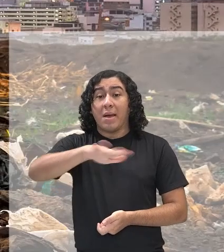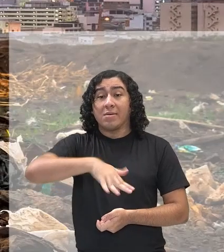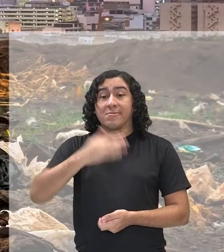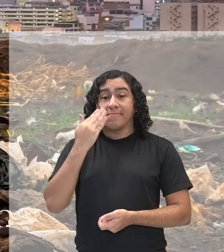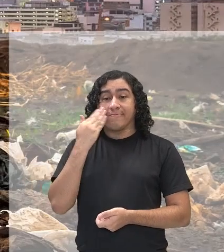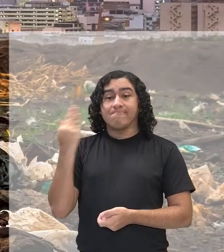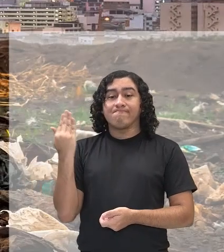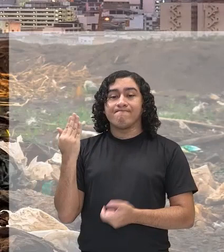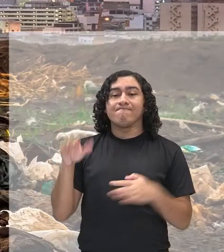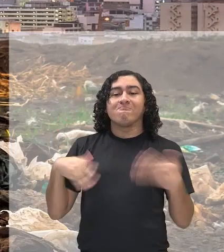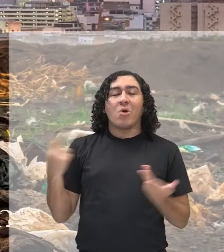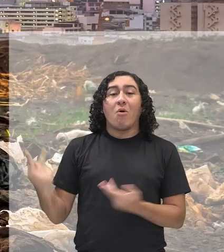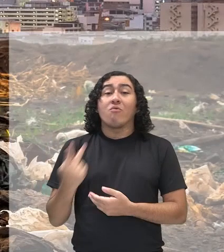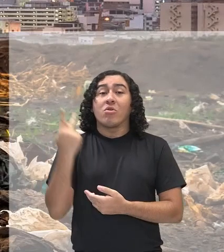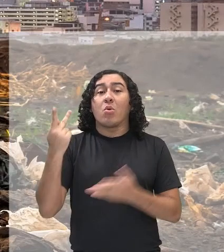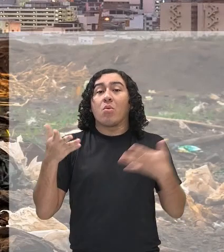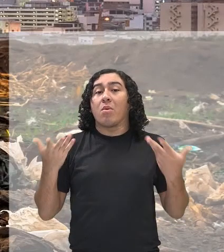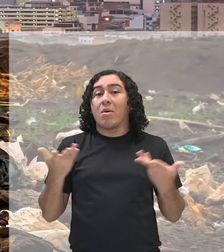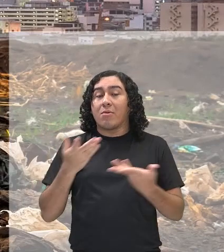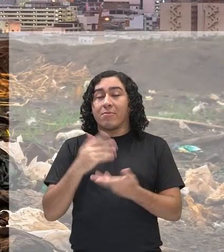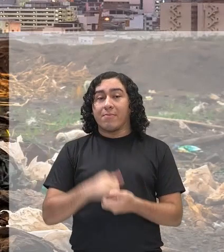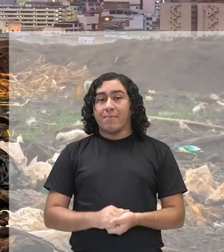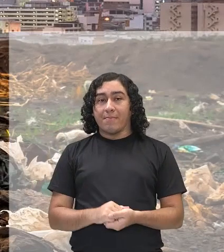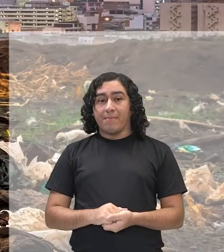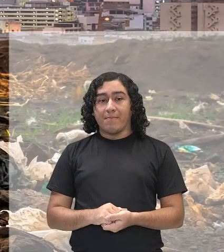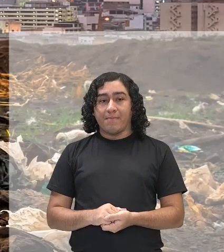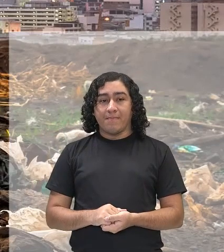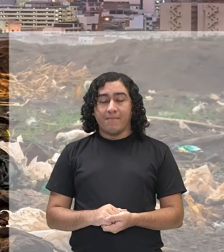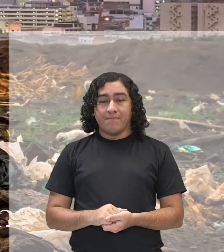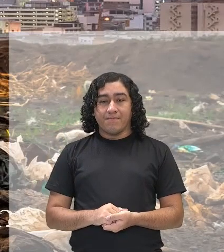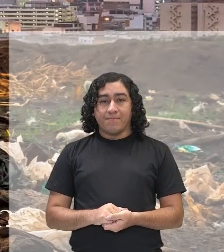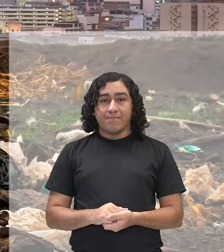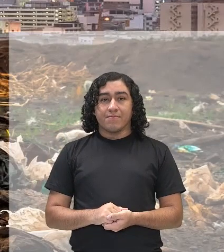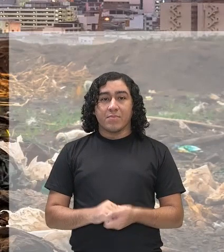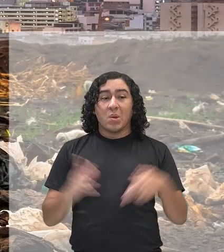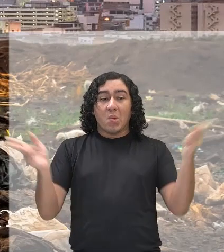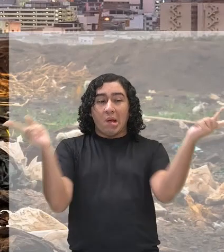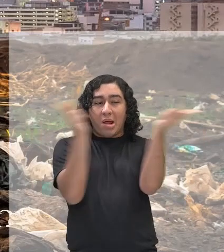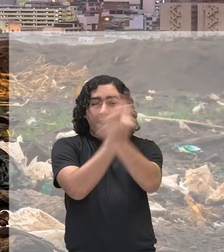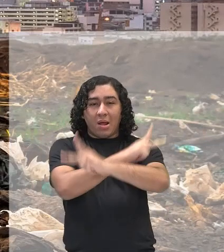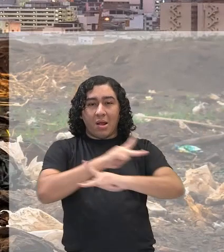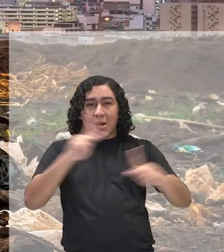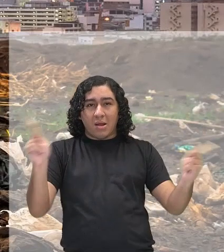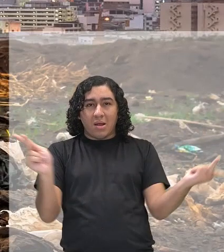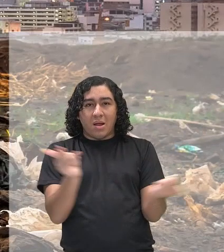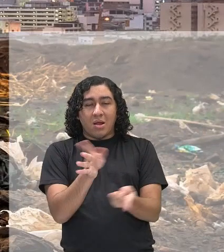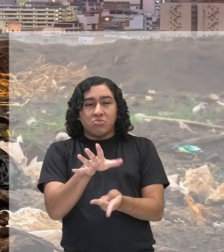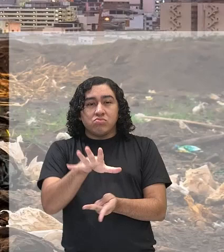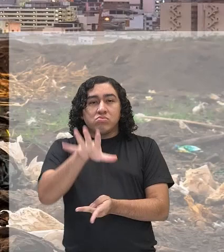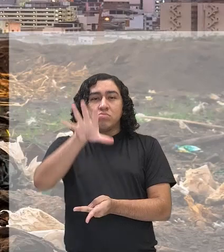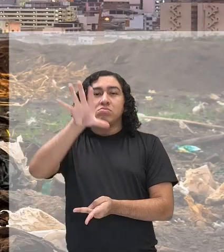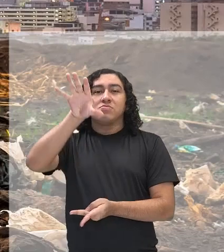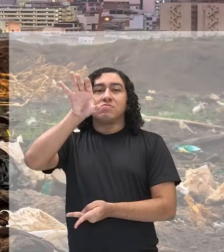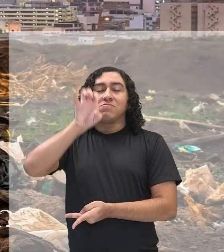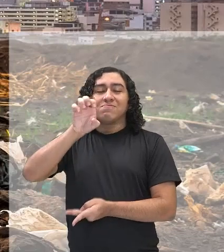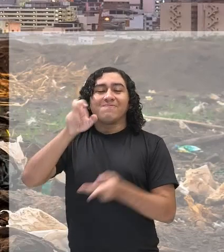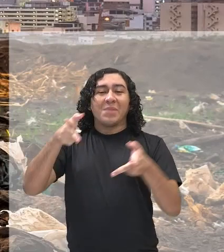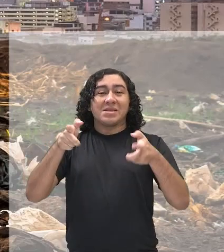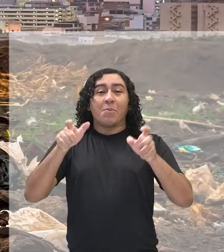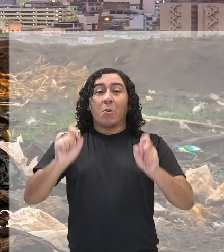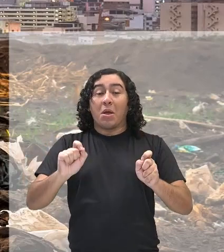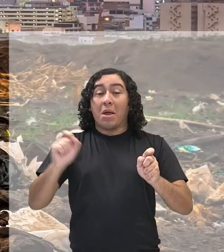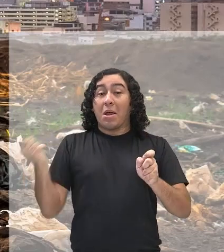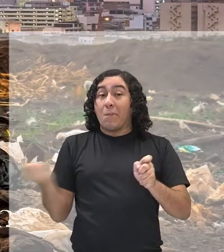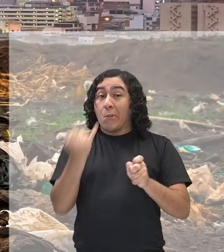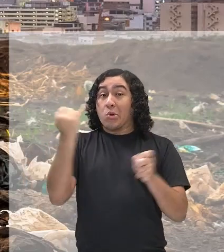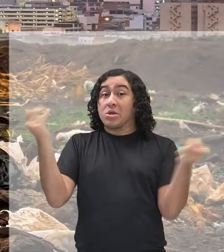Que valor agora que nós estamos dando aqui? Então, o ar, nós percebemos nesse outro ambiente a importância do